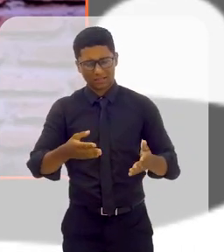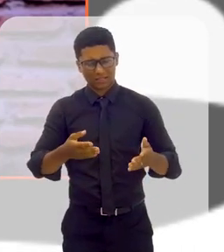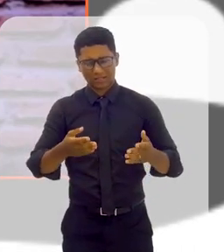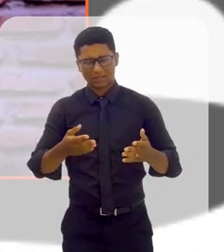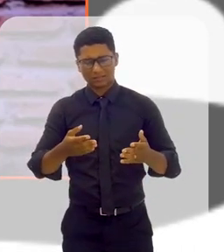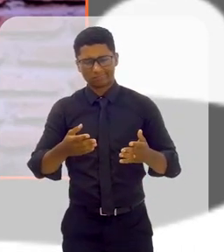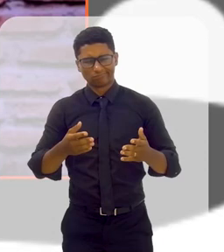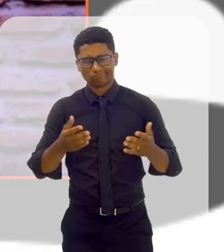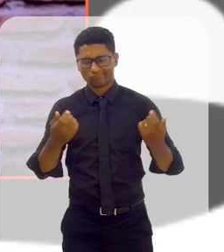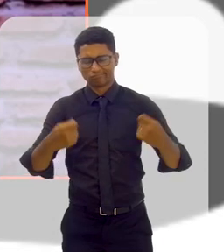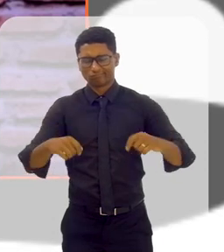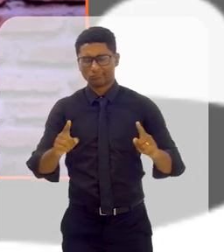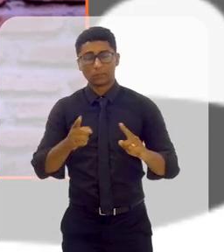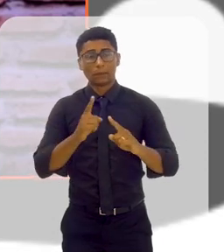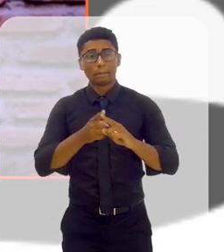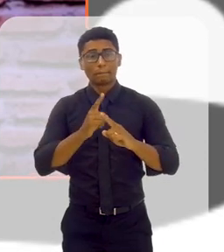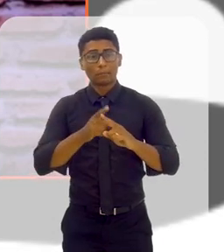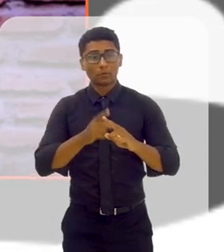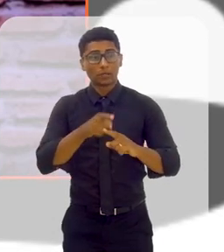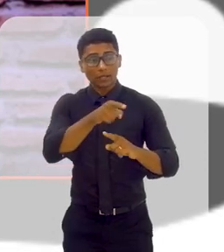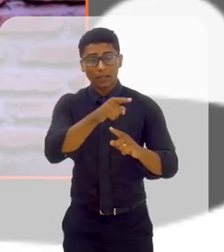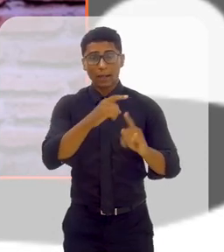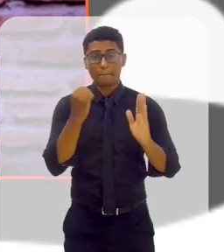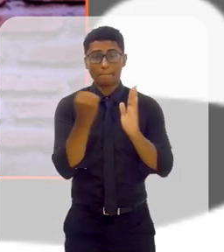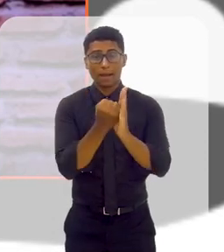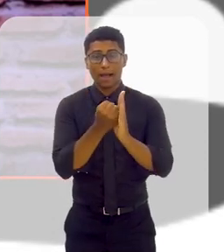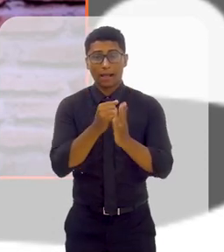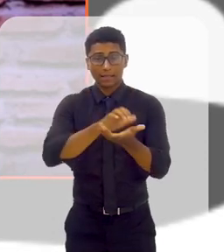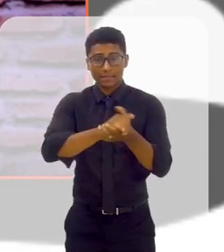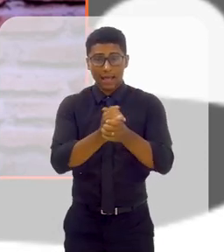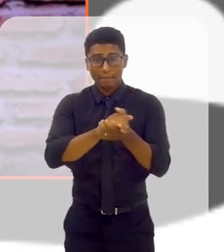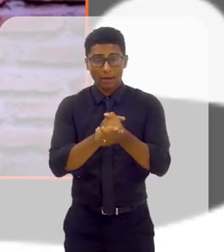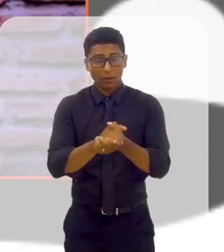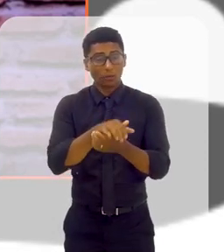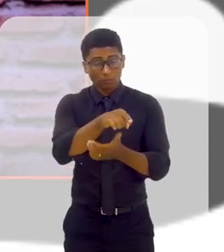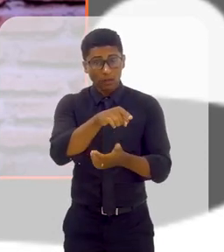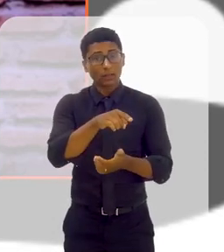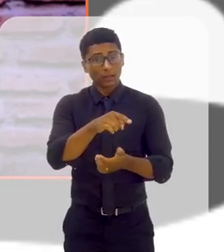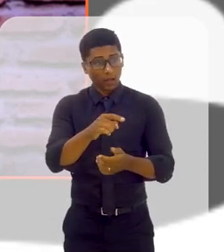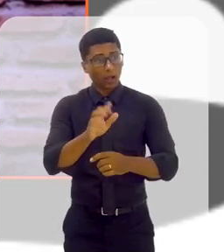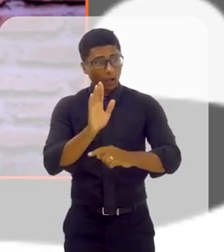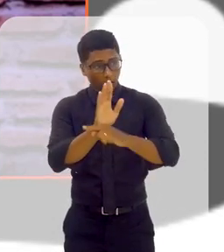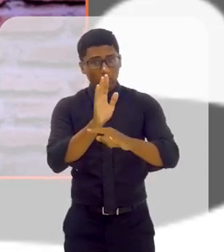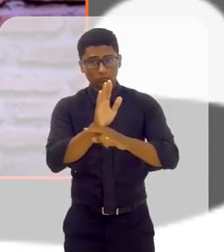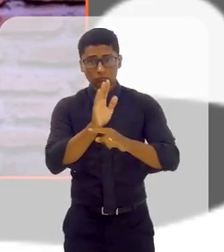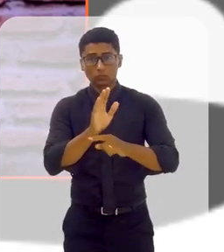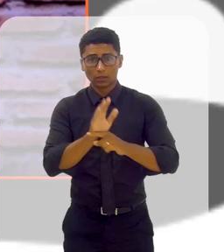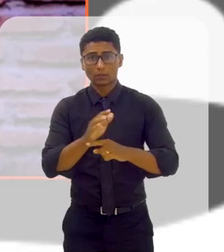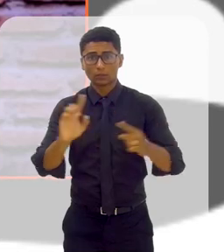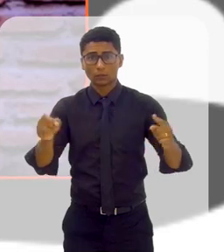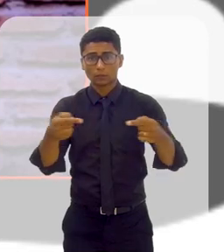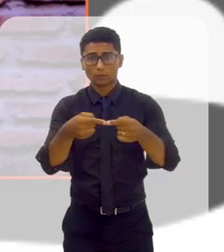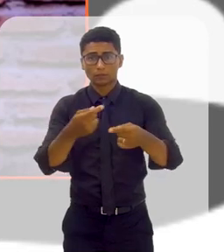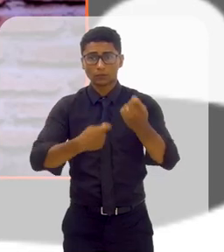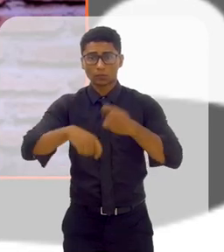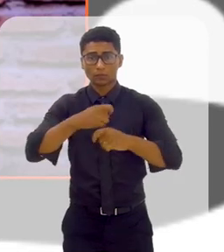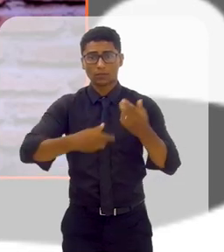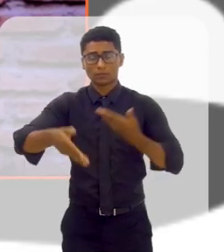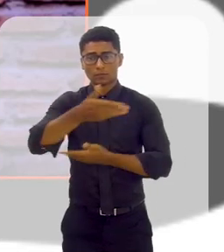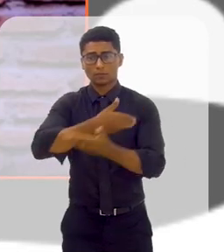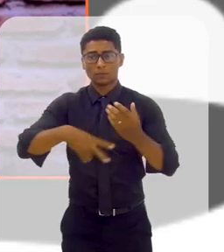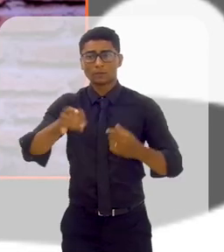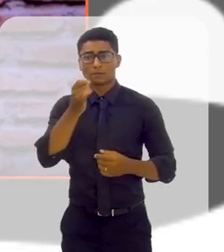prestando serviço de lavagem era essa derrotada sobre o conceito de Economia circular eu não quero